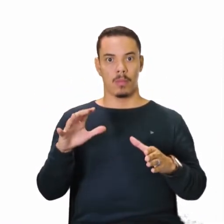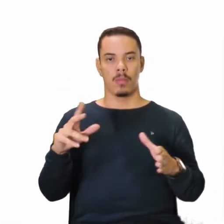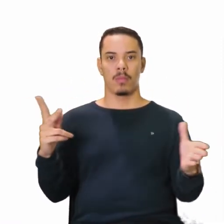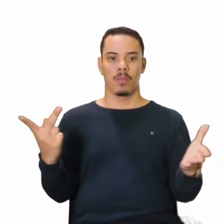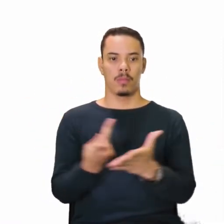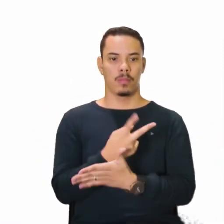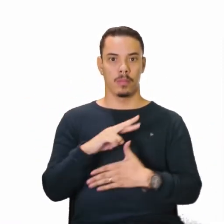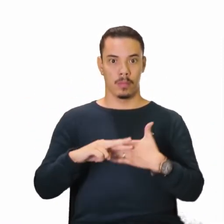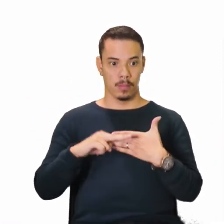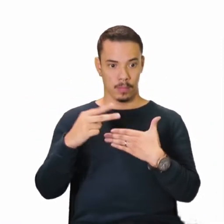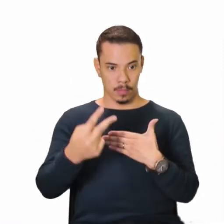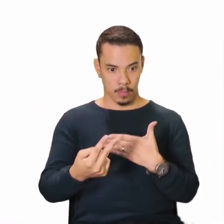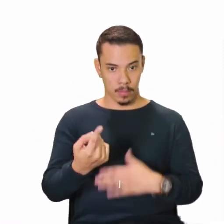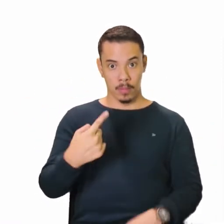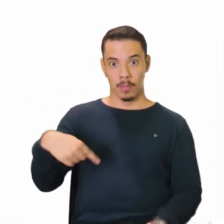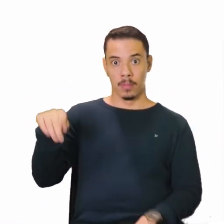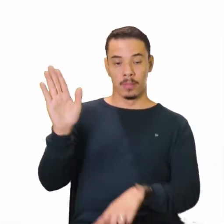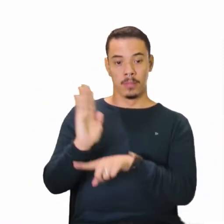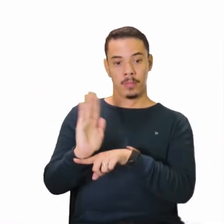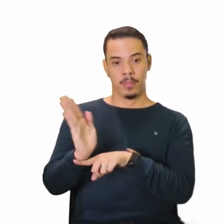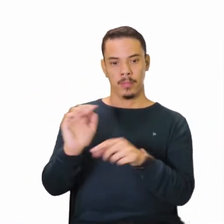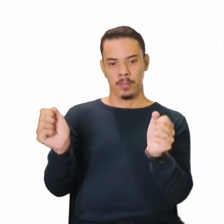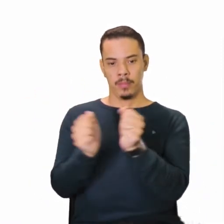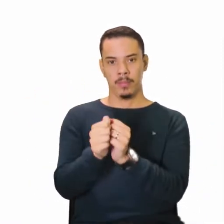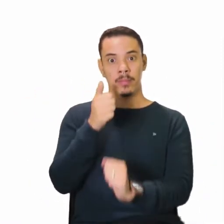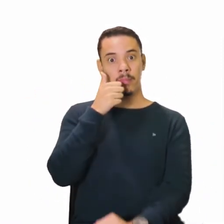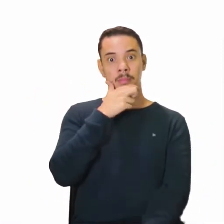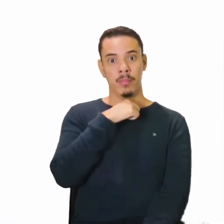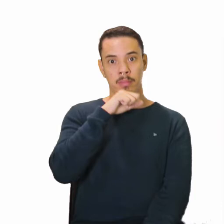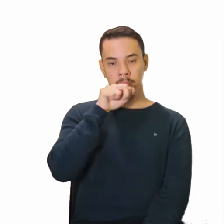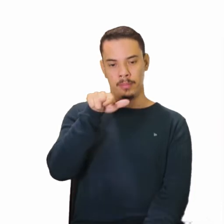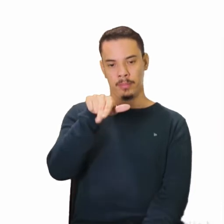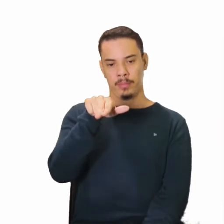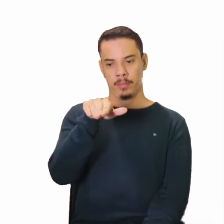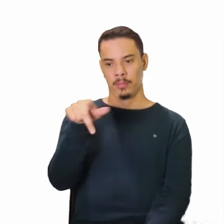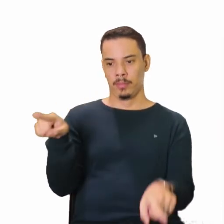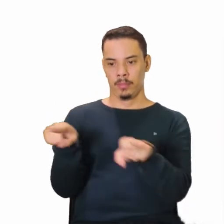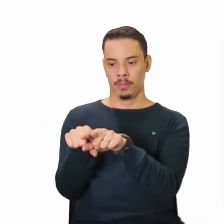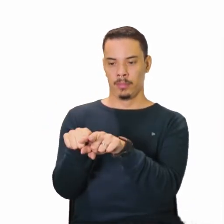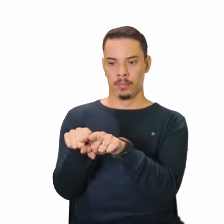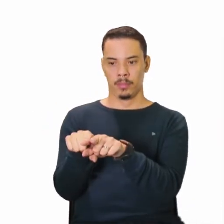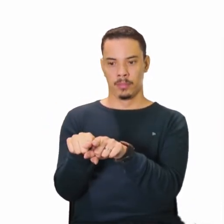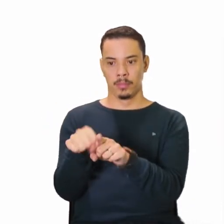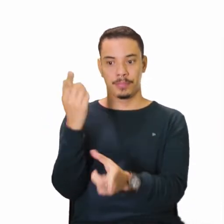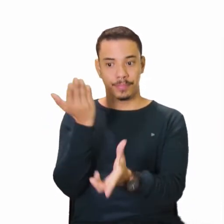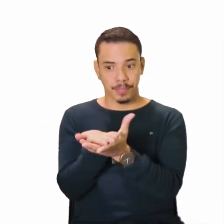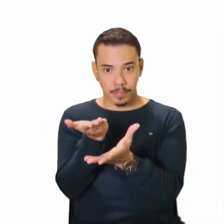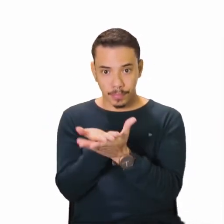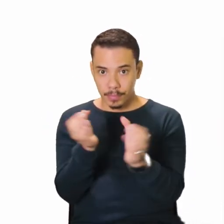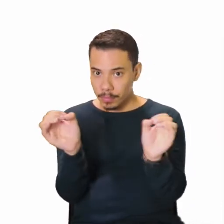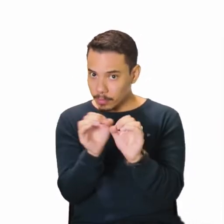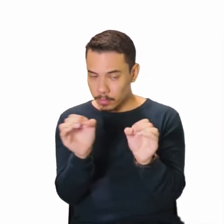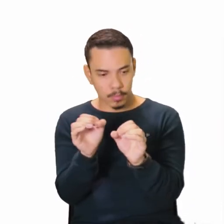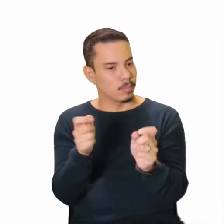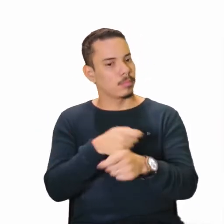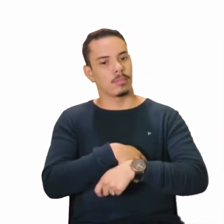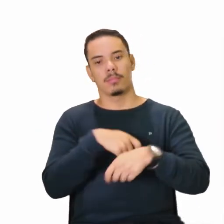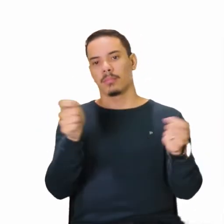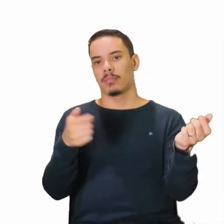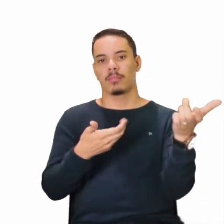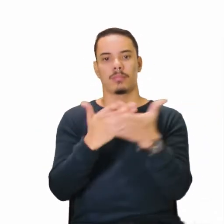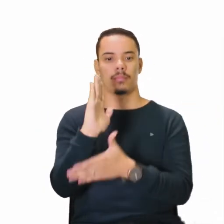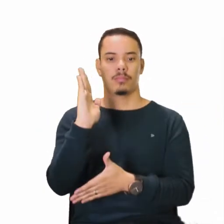concessão. Foi ao cinema com o irmão, companhia. Sem estudo, não